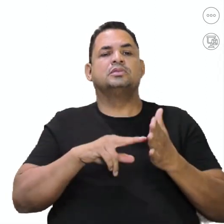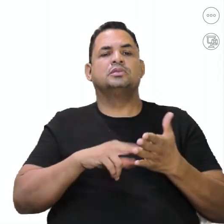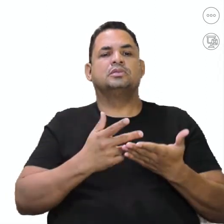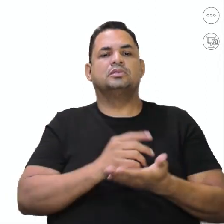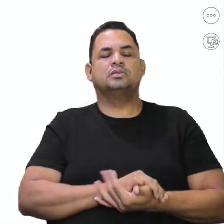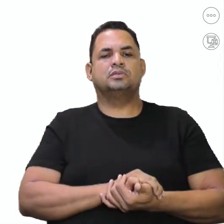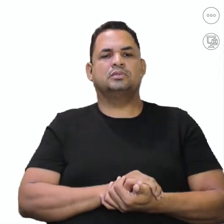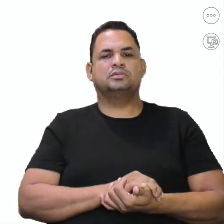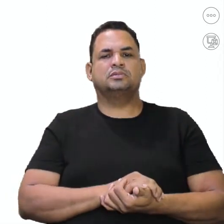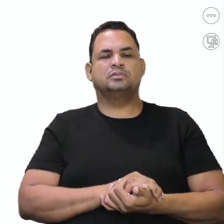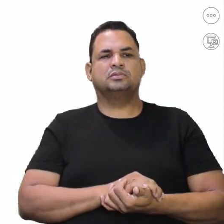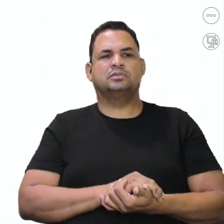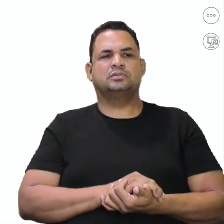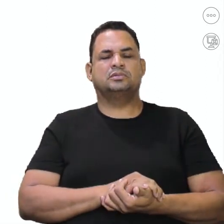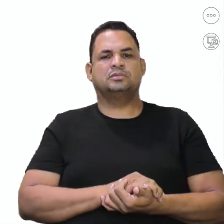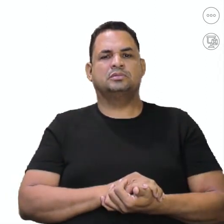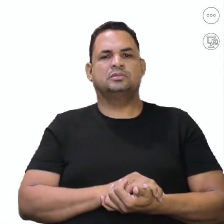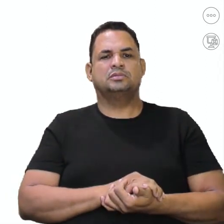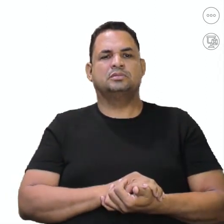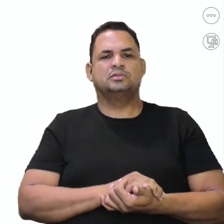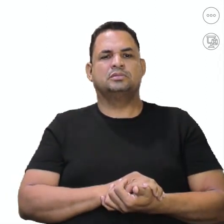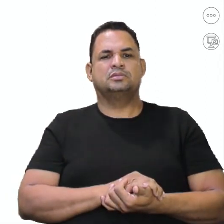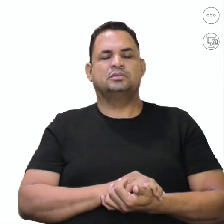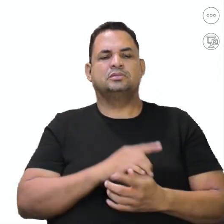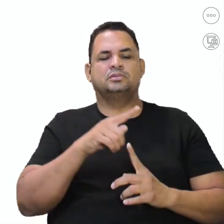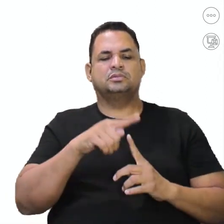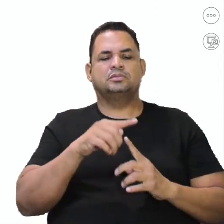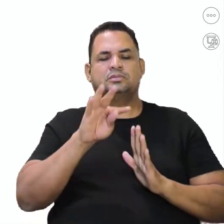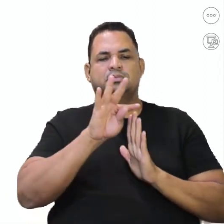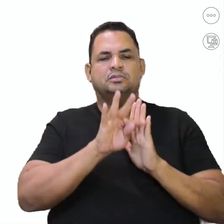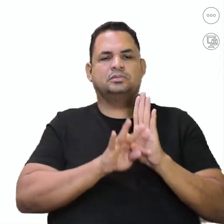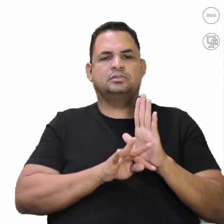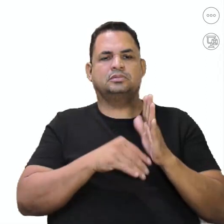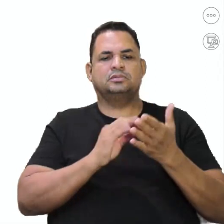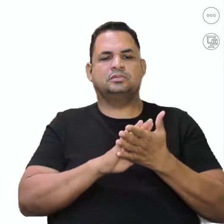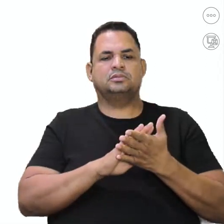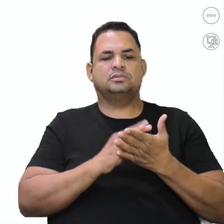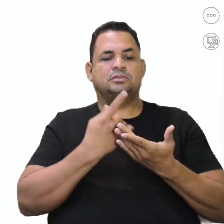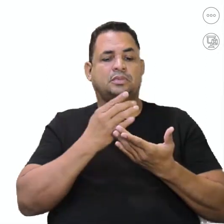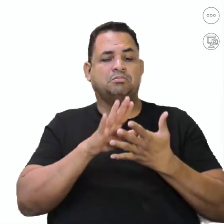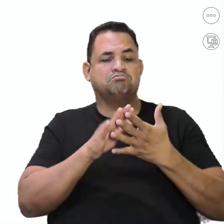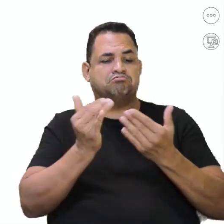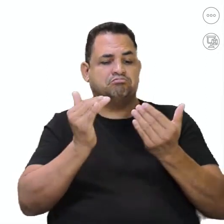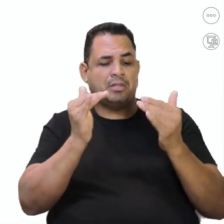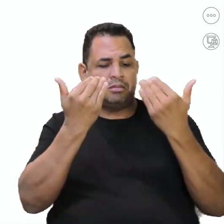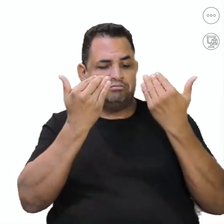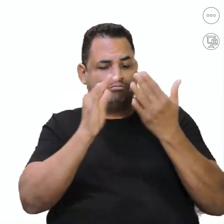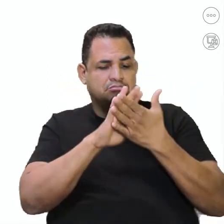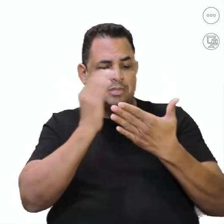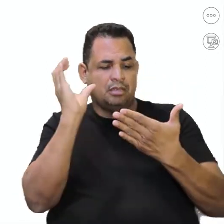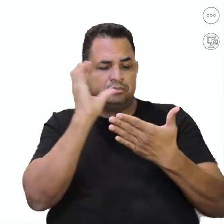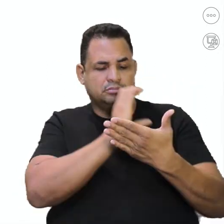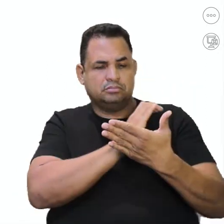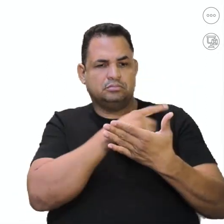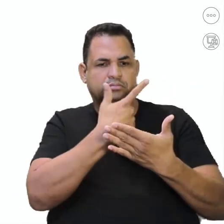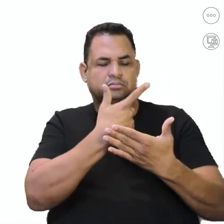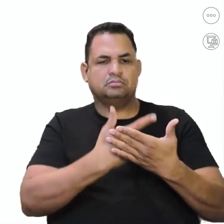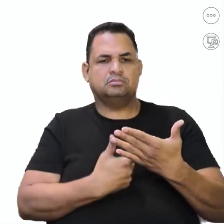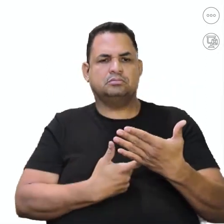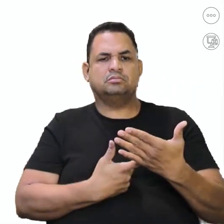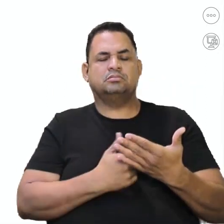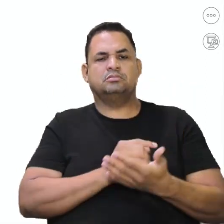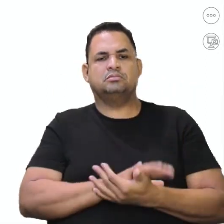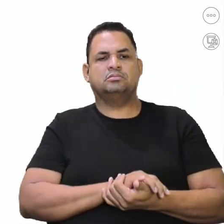is to get noticed and read. É um tipo de texto que ele é para ser notado de uma forma rápida,